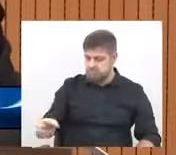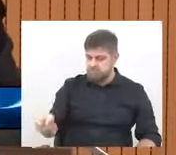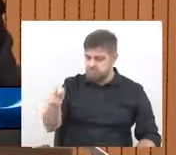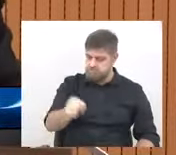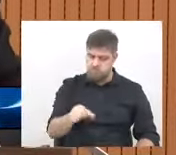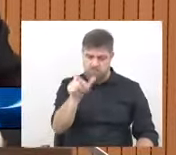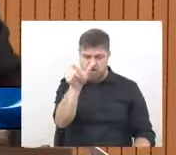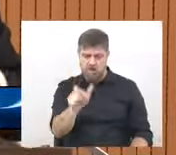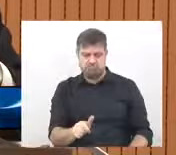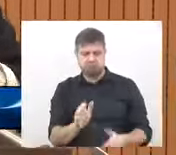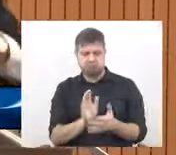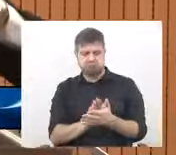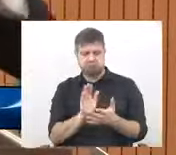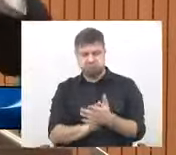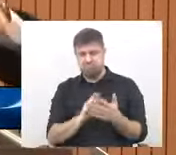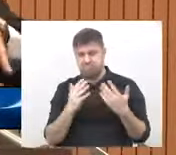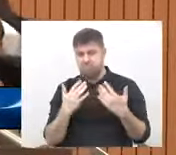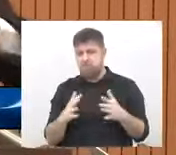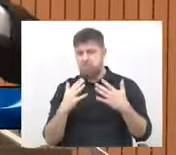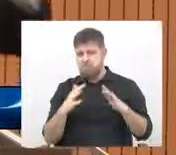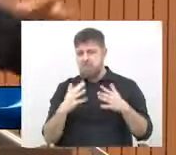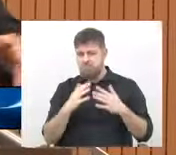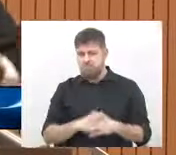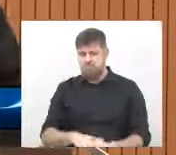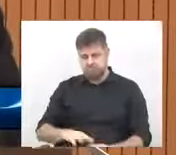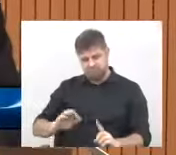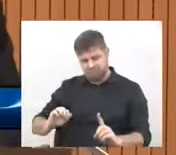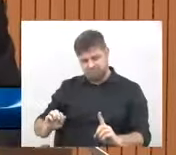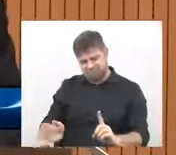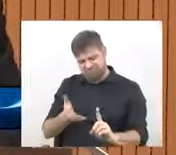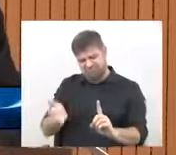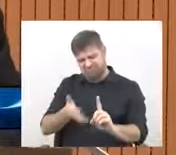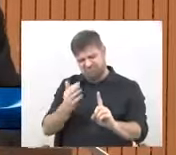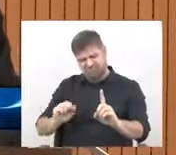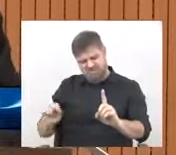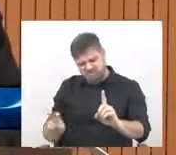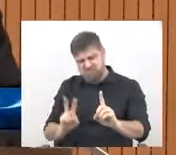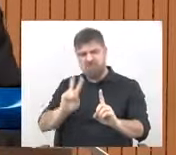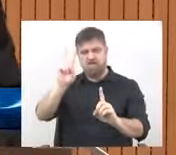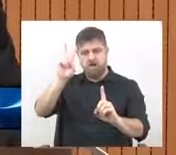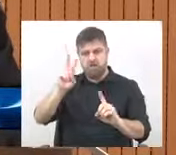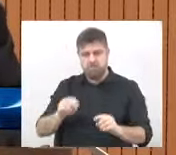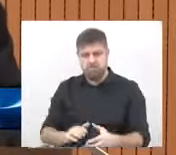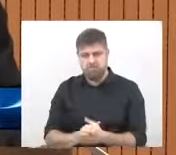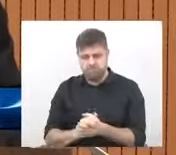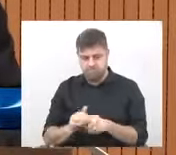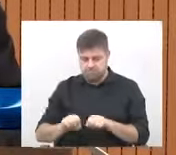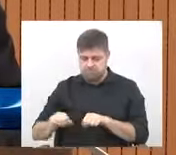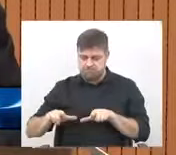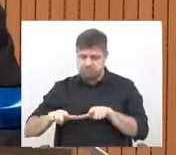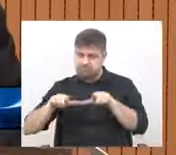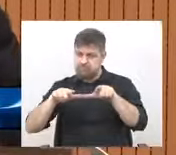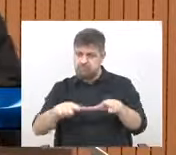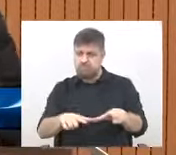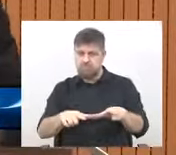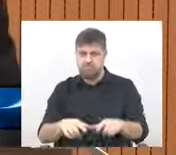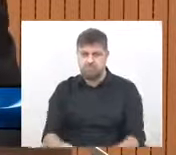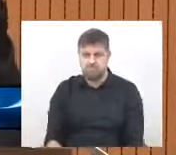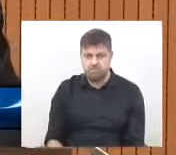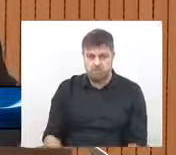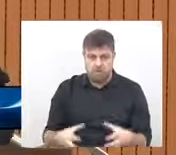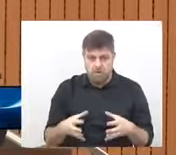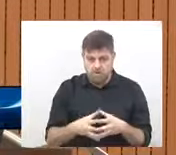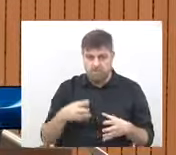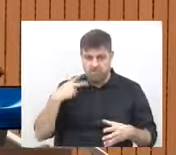reconhecidas, pudessem, sim, ser escolhidas, homenageadas através de um título. E essa